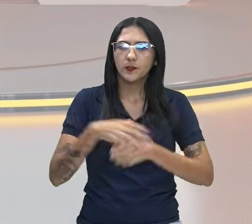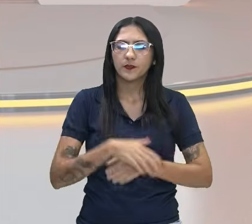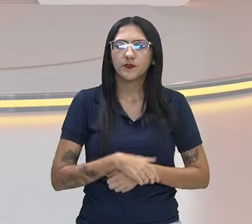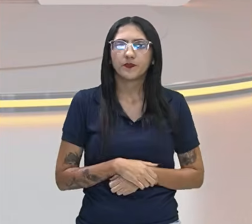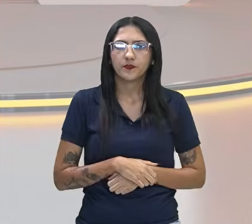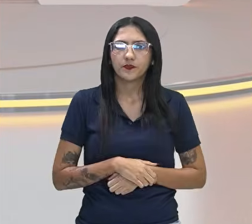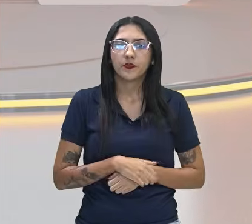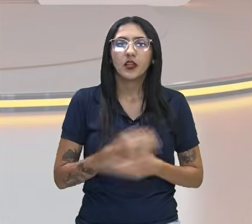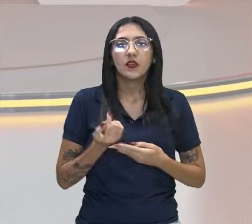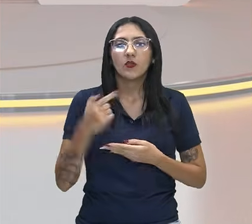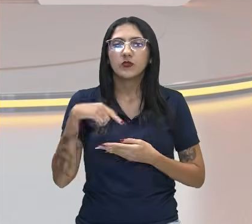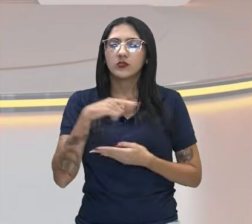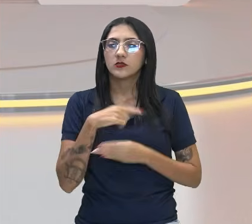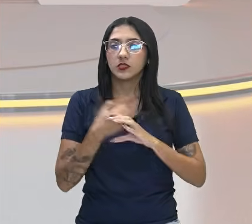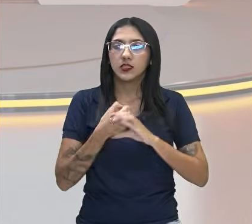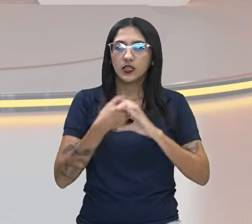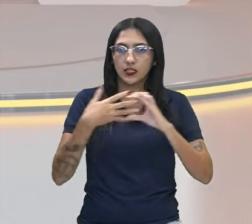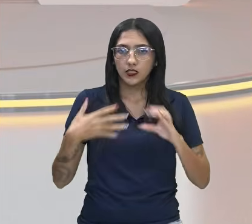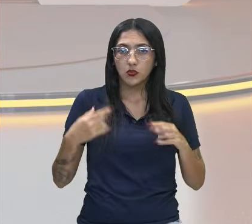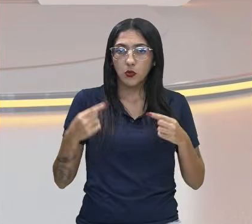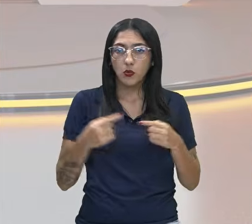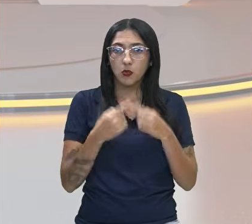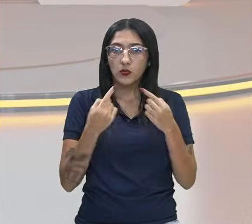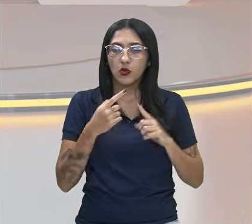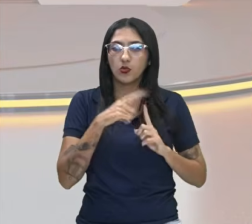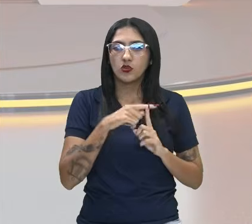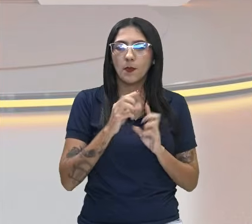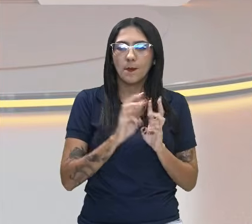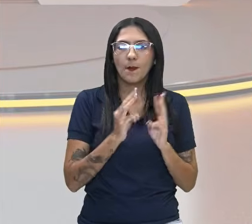os fatores climáticos ligados às massas de ar.